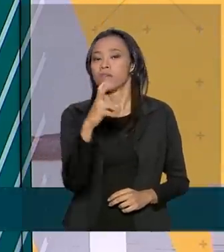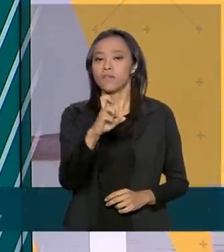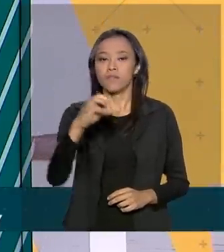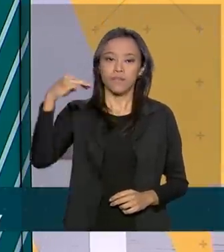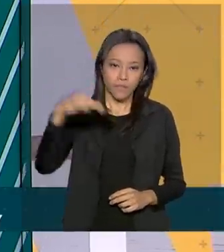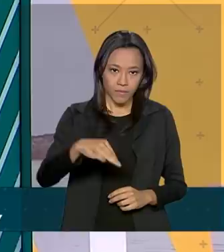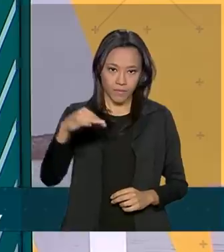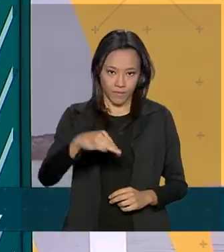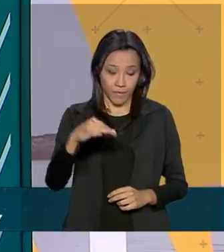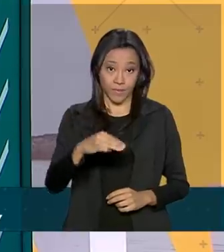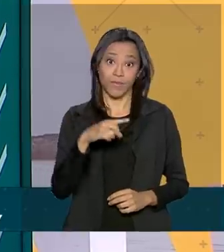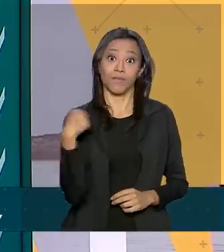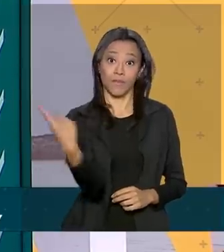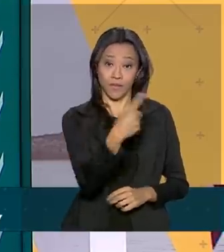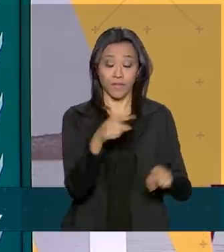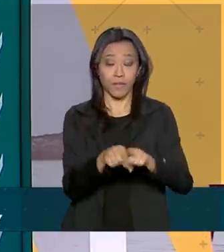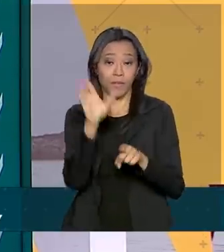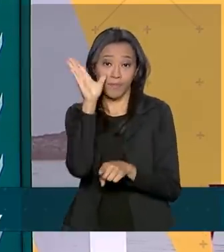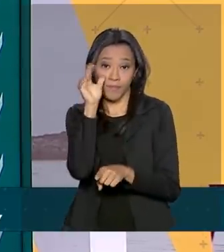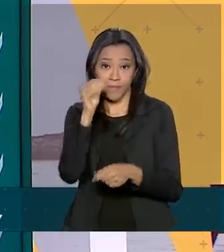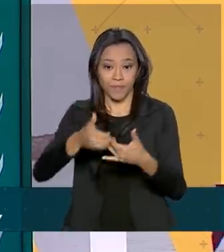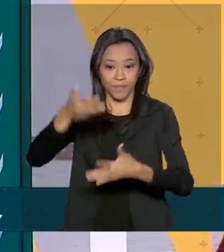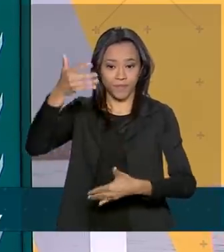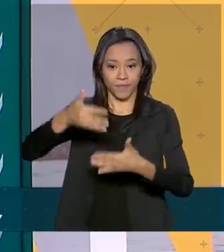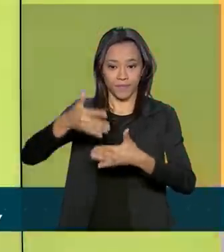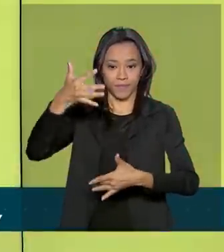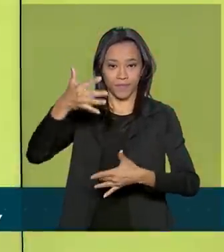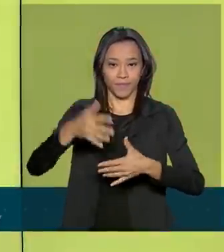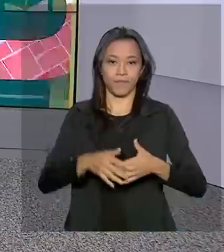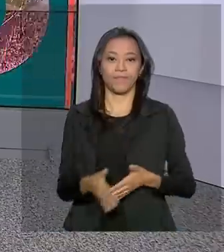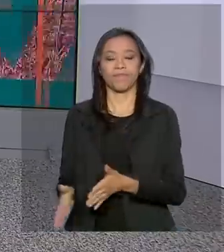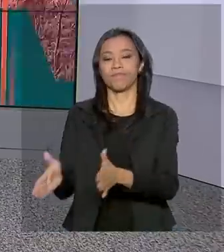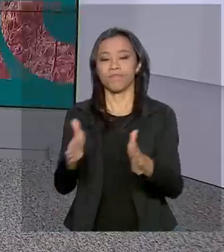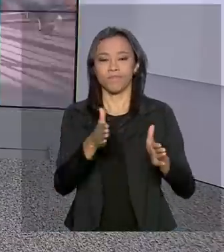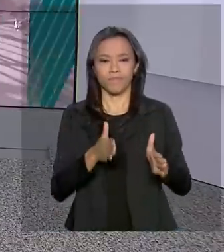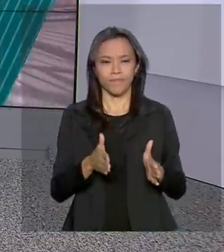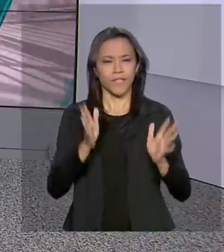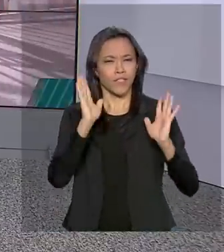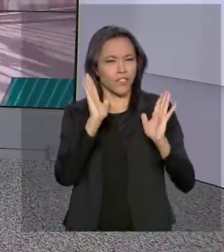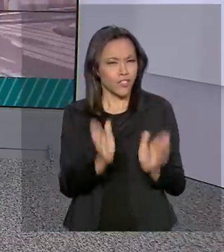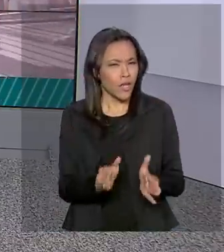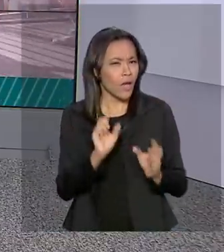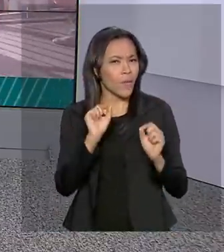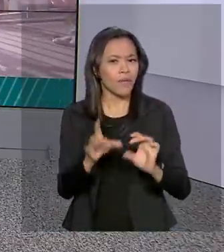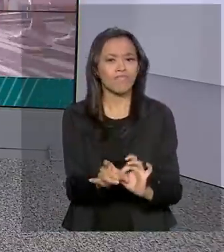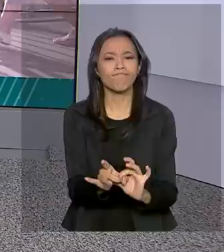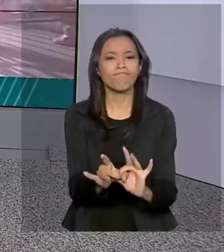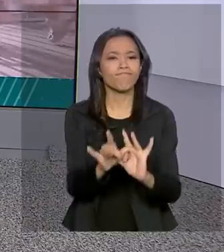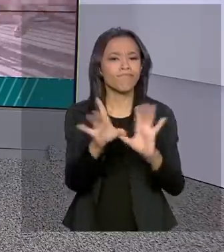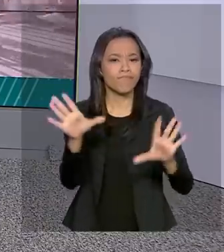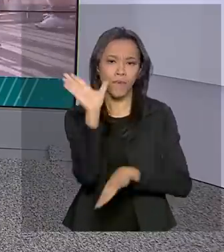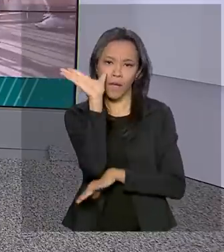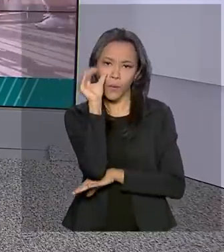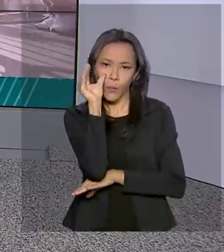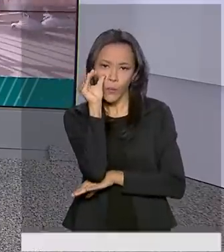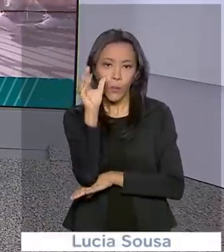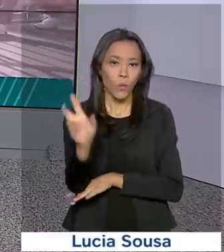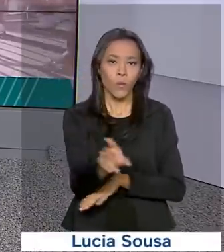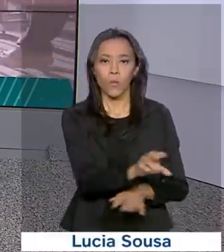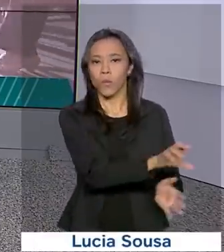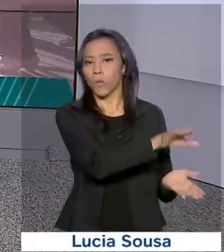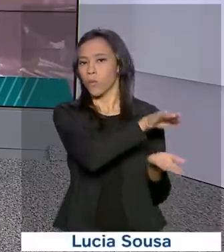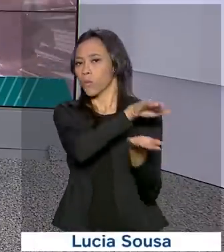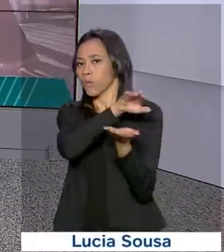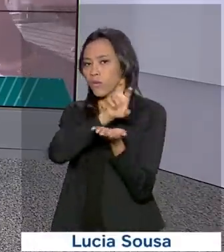9:45 estamos ao vivo também pelas redes sociais já está disponível para consulta o